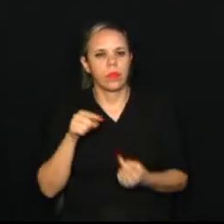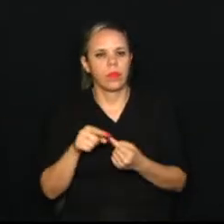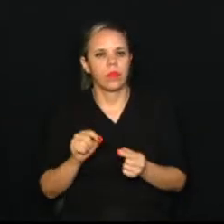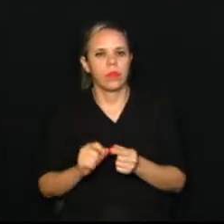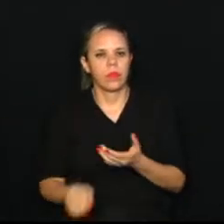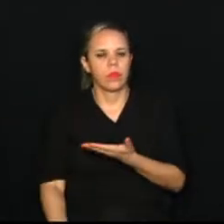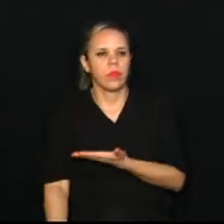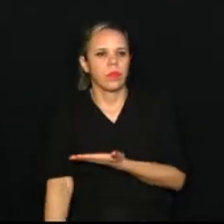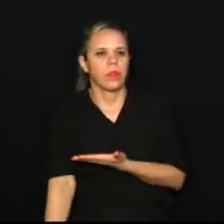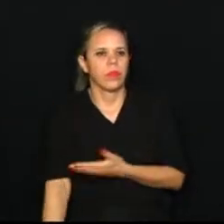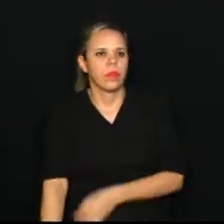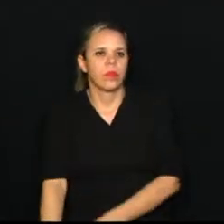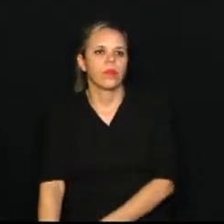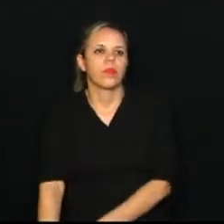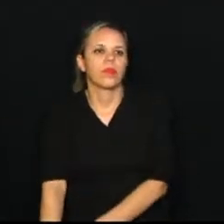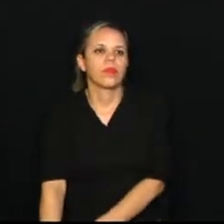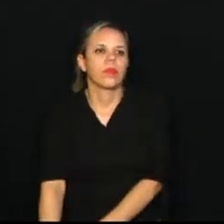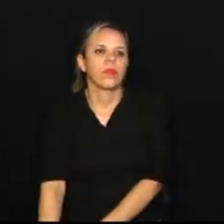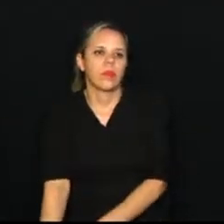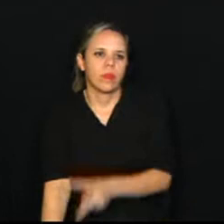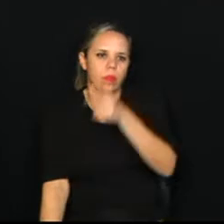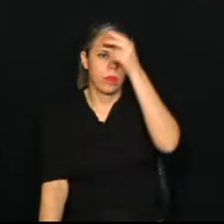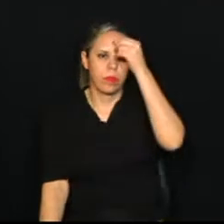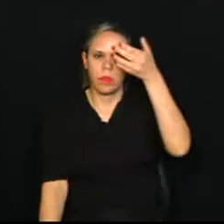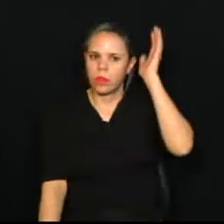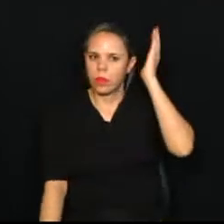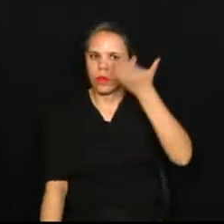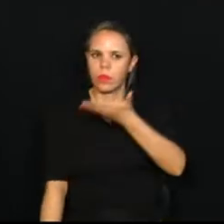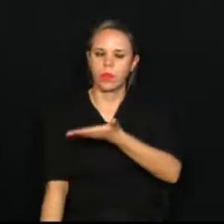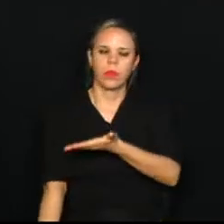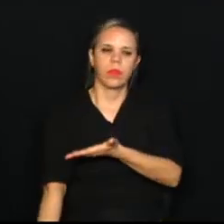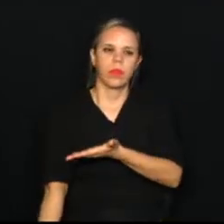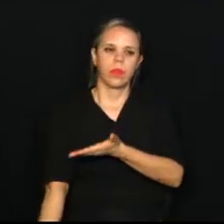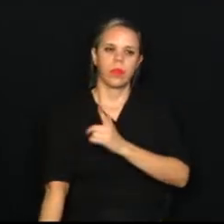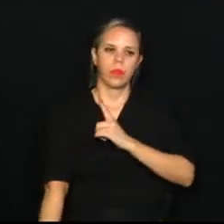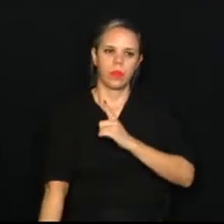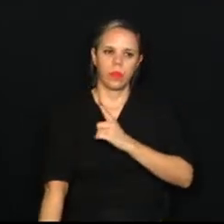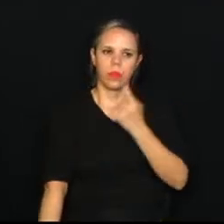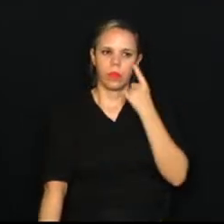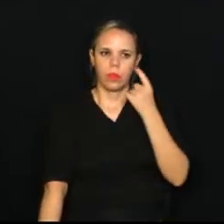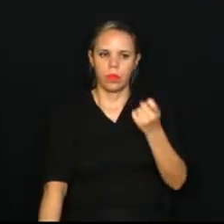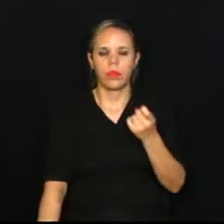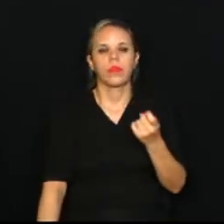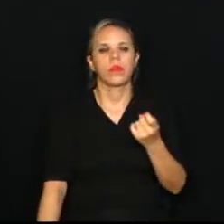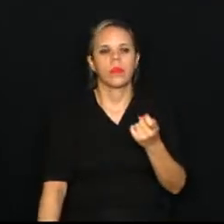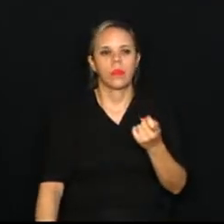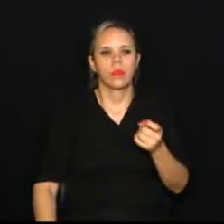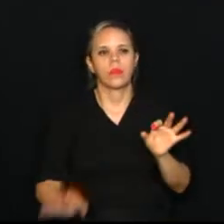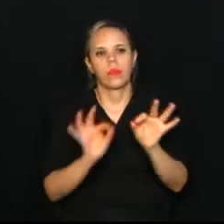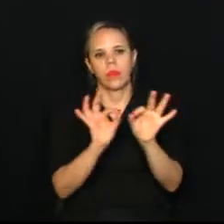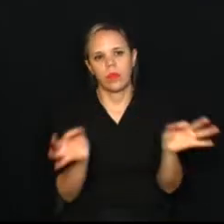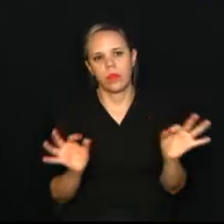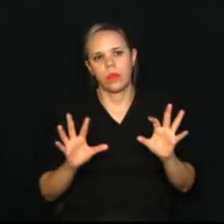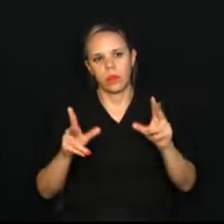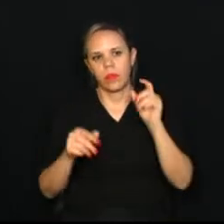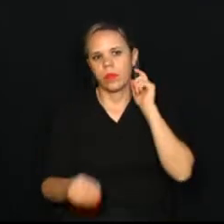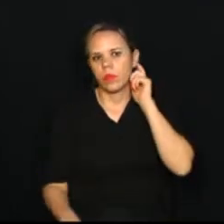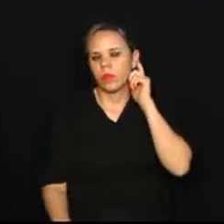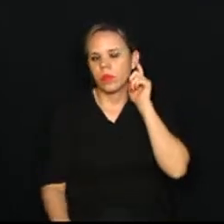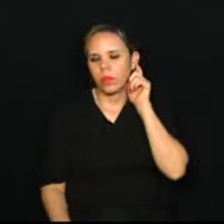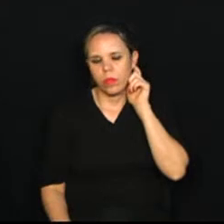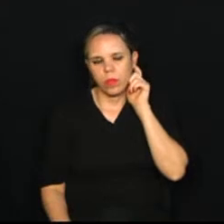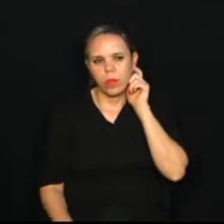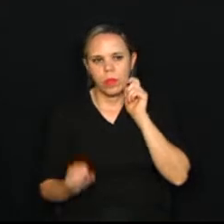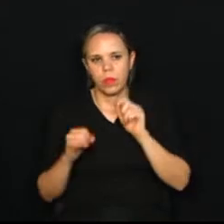fazer? O prefeito Dário Saad, ele tem a intenção de simplificar tudo. Se